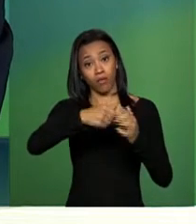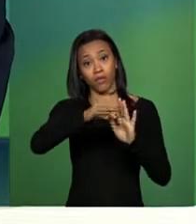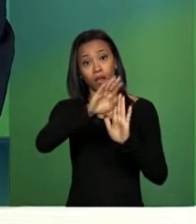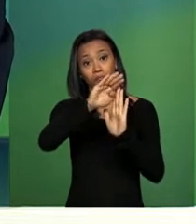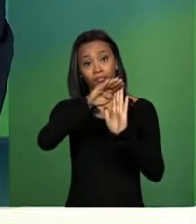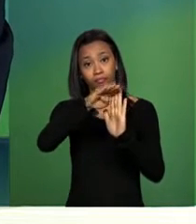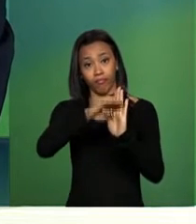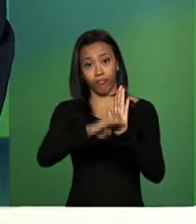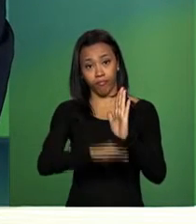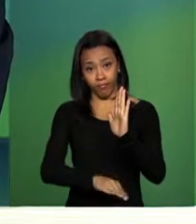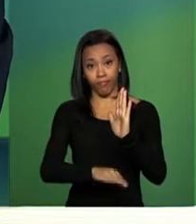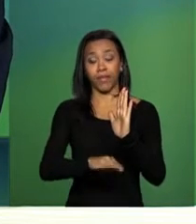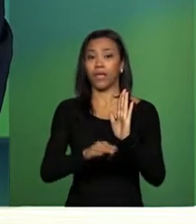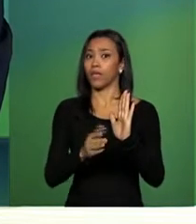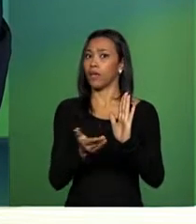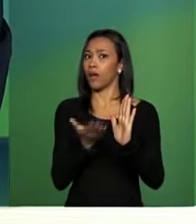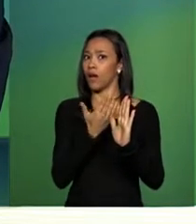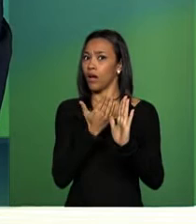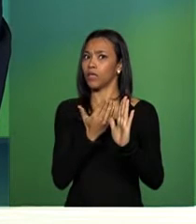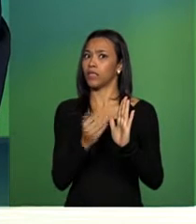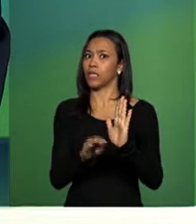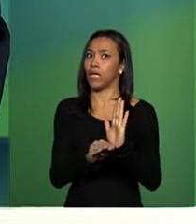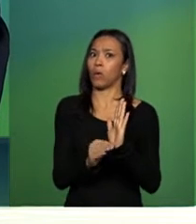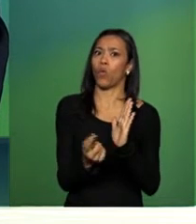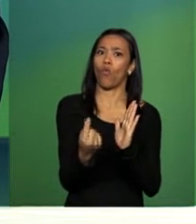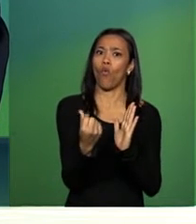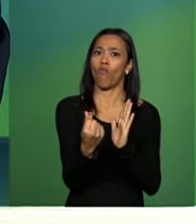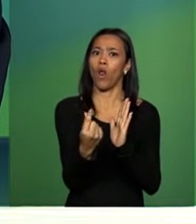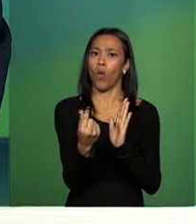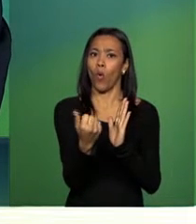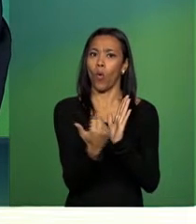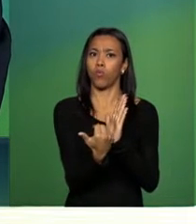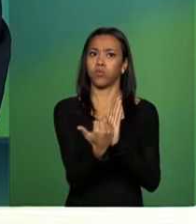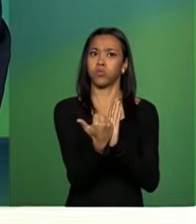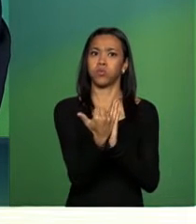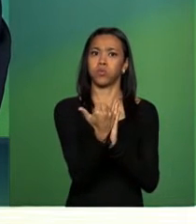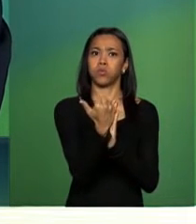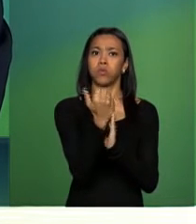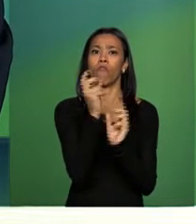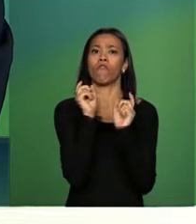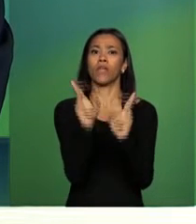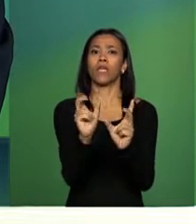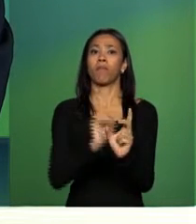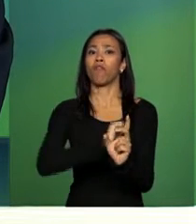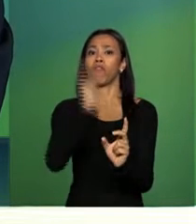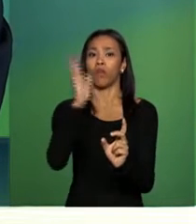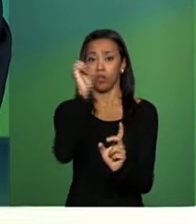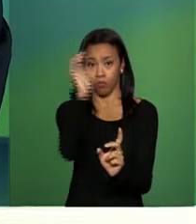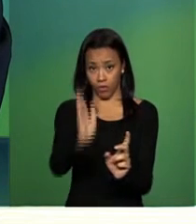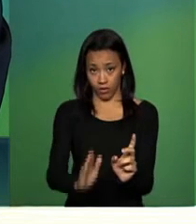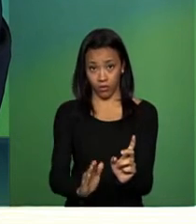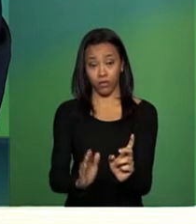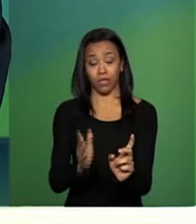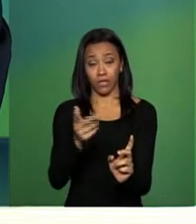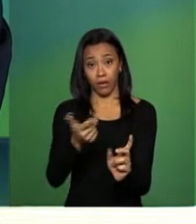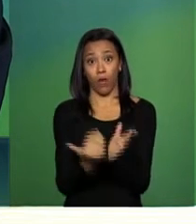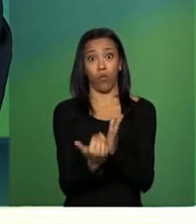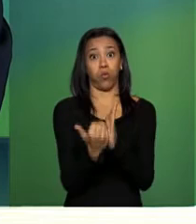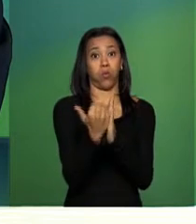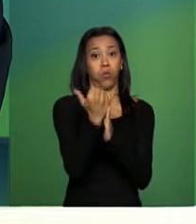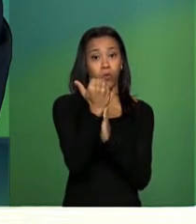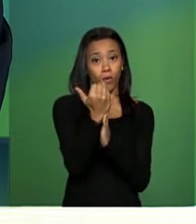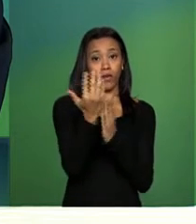que tinha tradicionalmente um peso muito grande nas importações. Então, o que eu posso dizer... Eu prefiro trabalhar